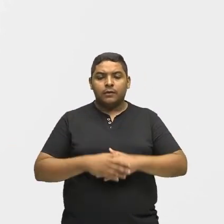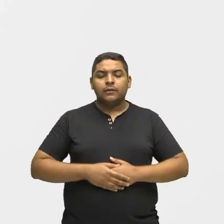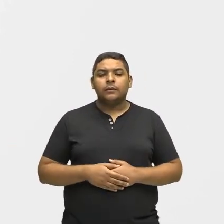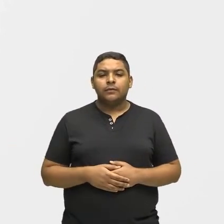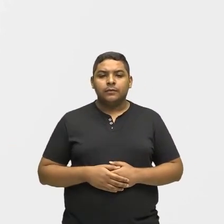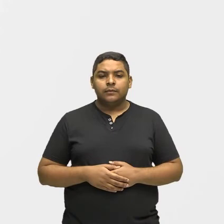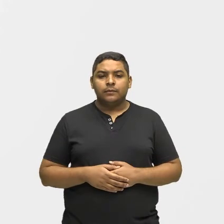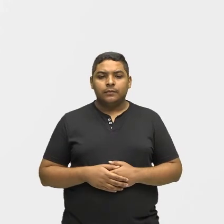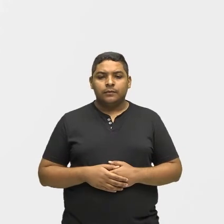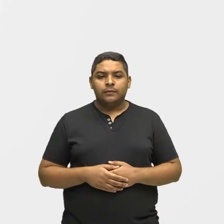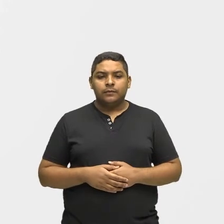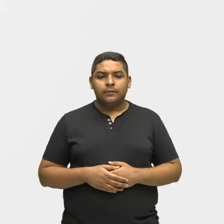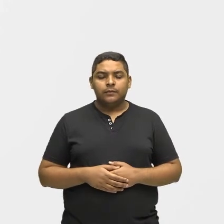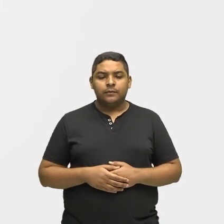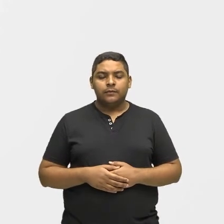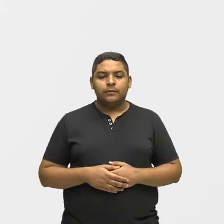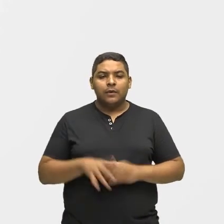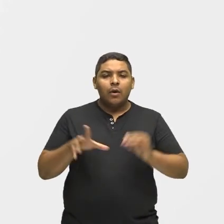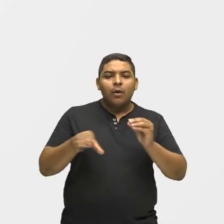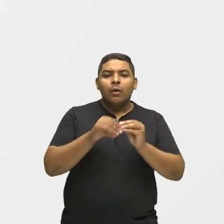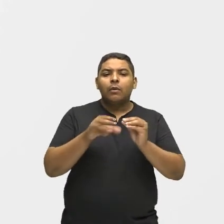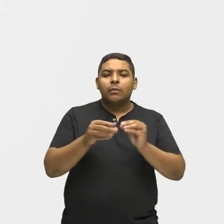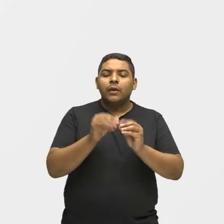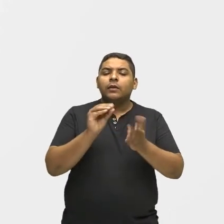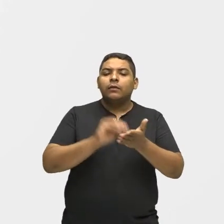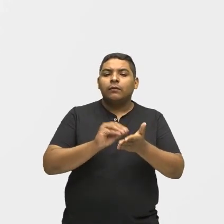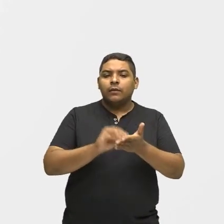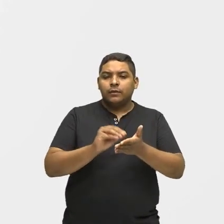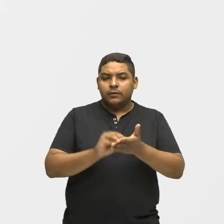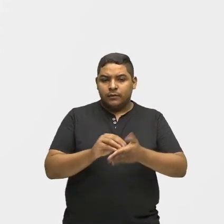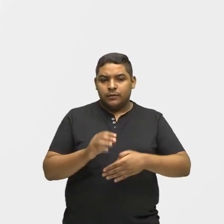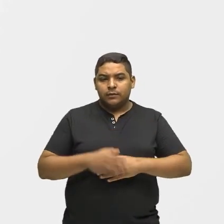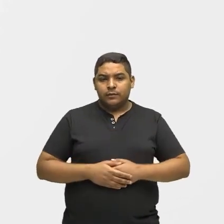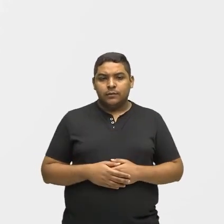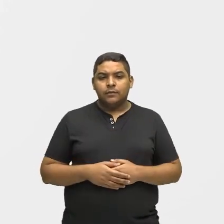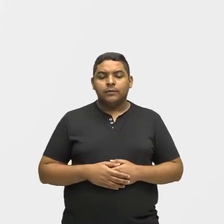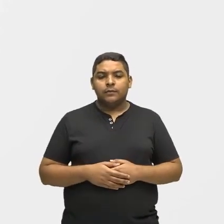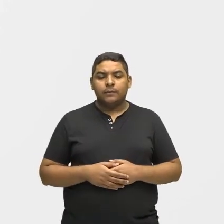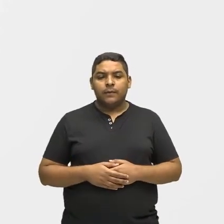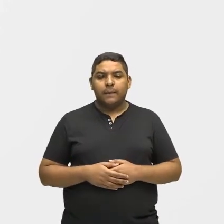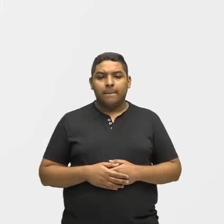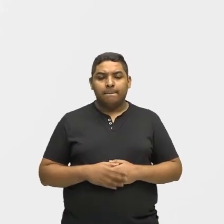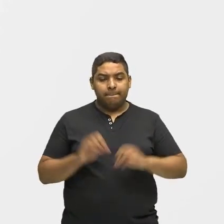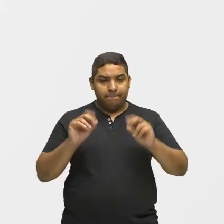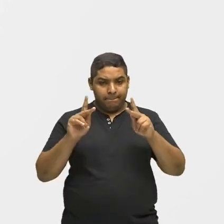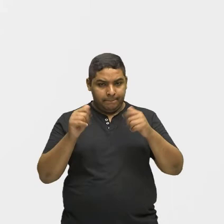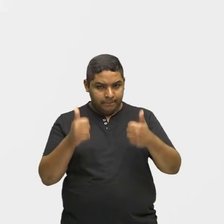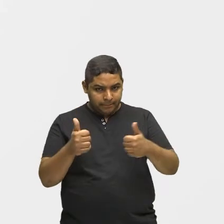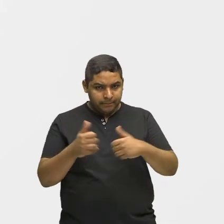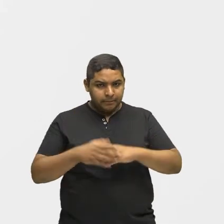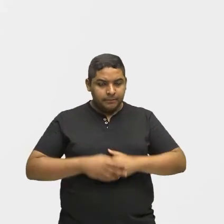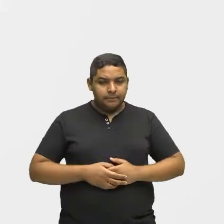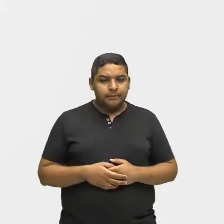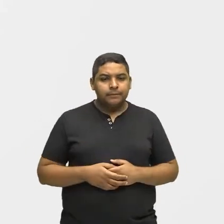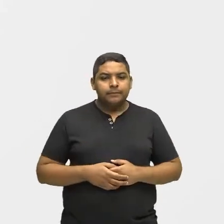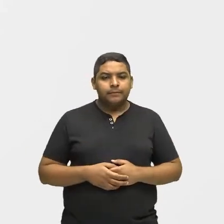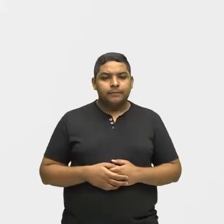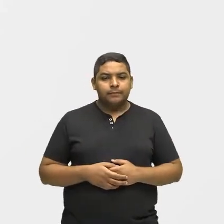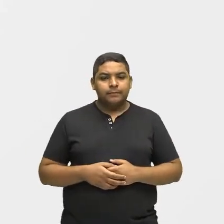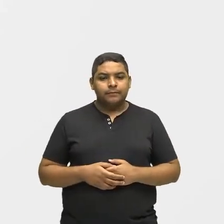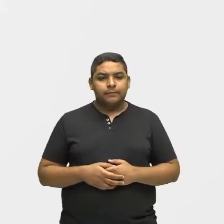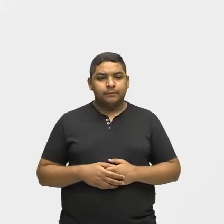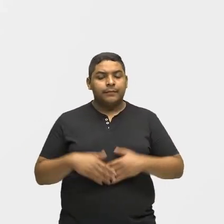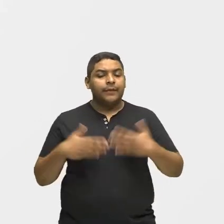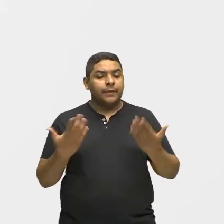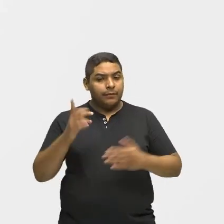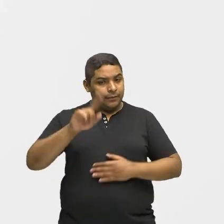as imagens, aí você completa o que está faltando, segundo o que eles estão fazendo. Tudo bem, people? Então,